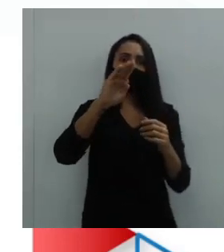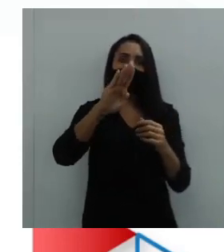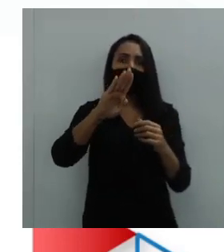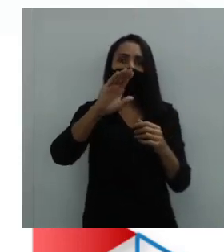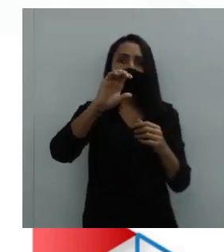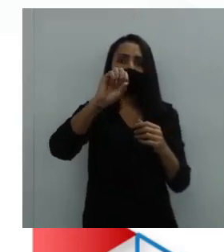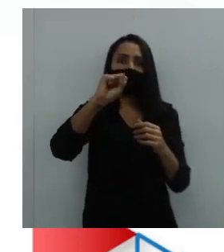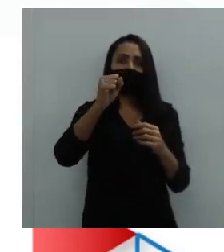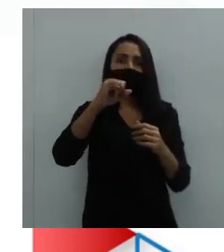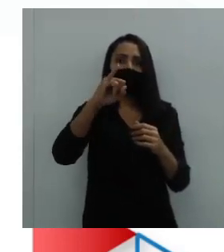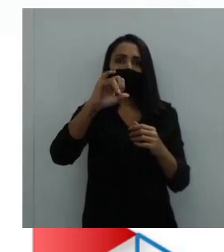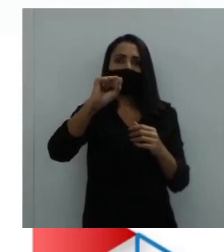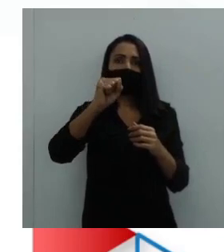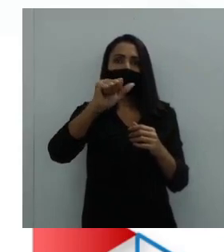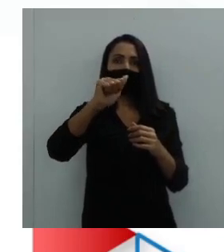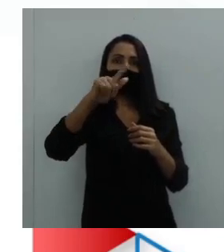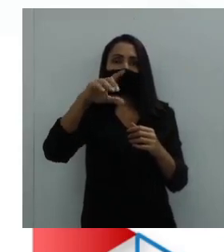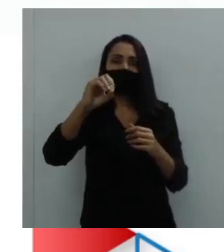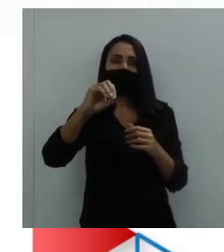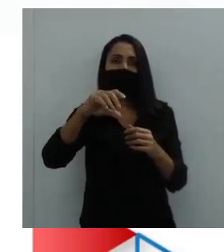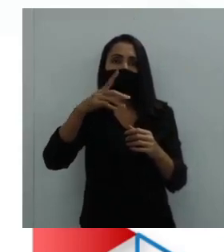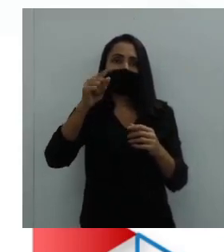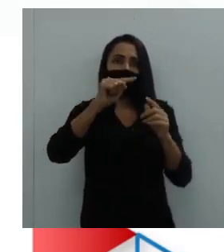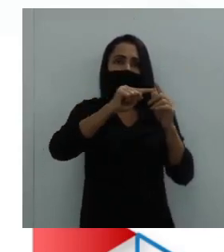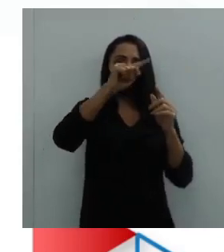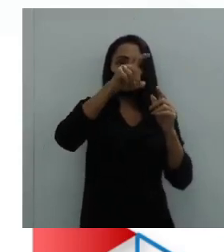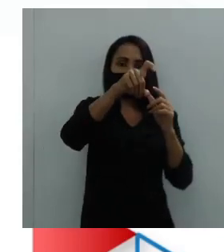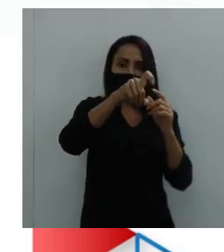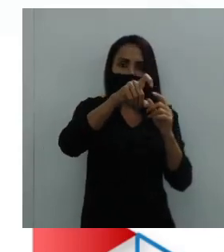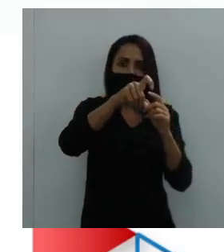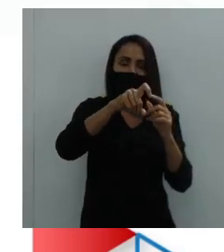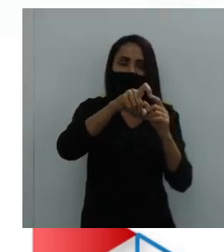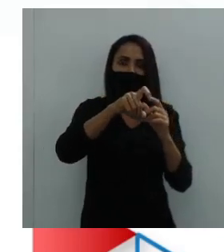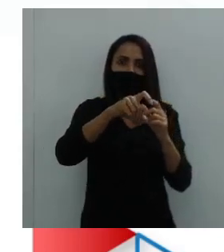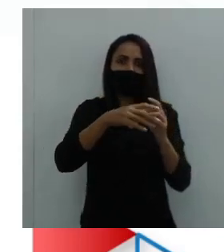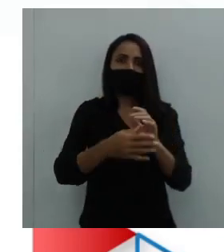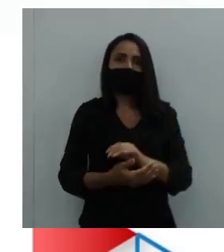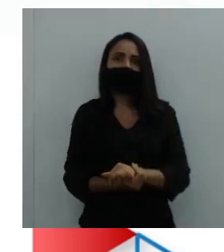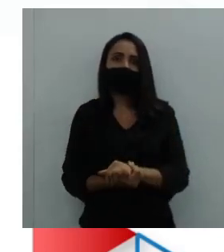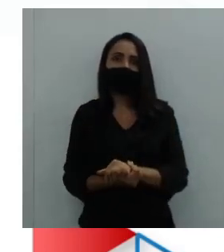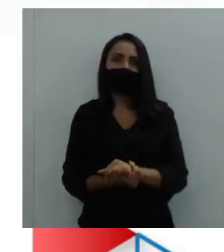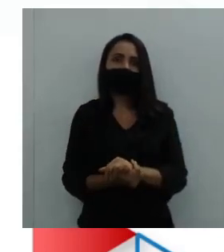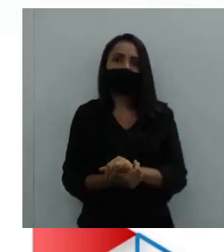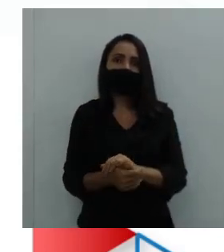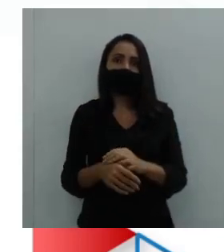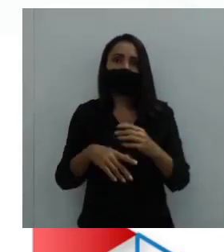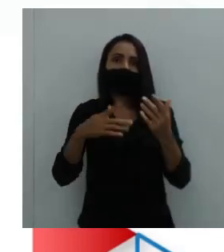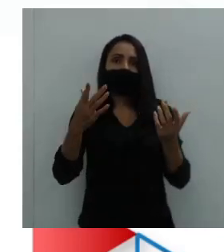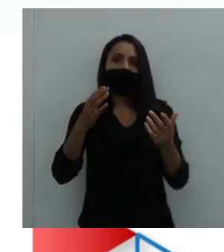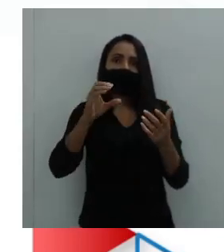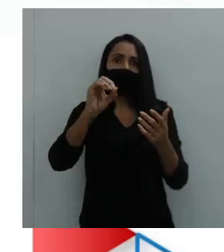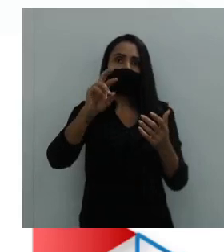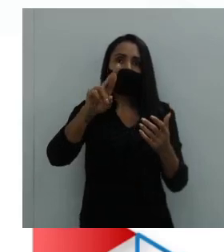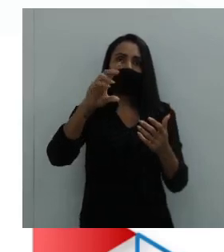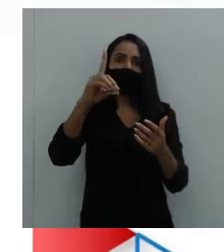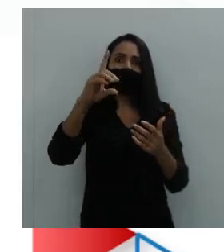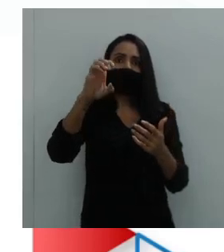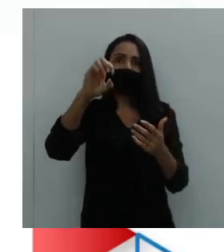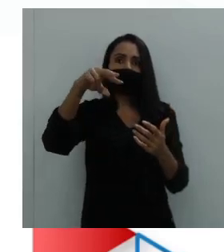dado ao X, esse nome estranho mesmo, mas a gente também conhece por domínio. E aí, a imagem também chamada